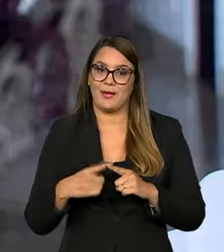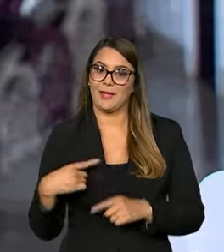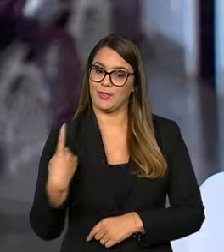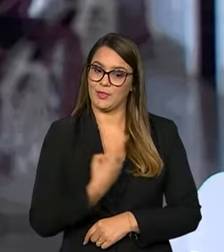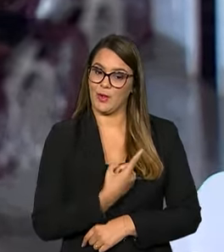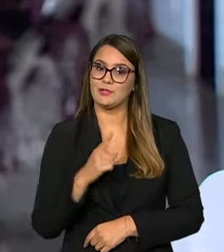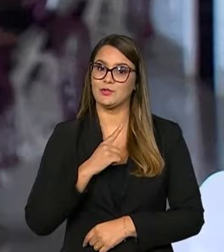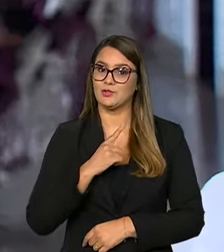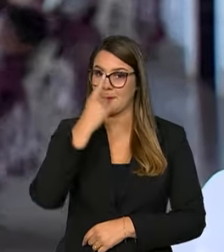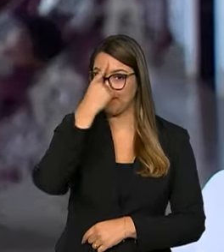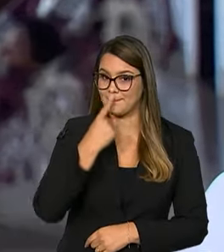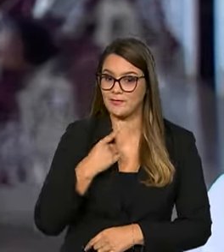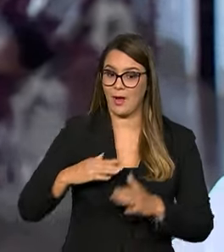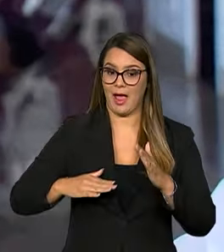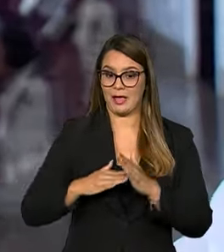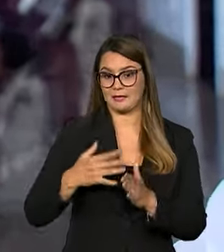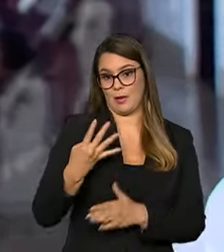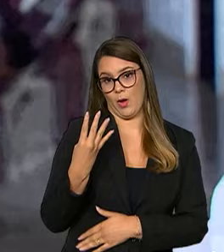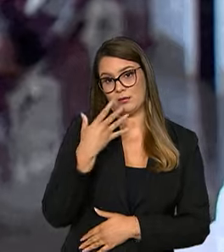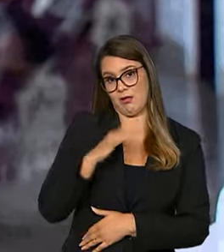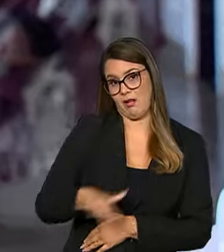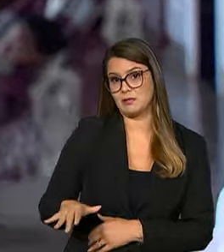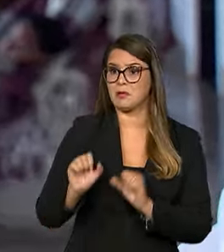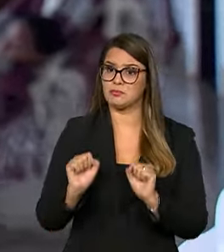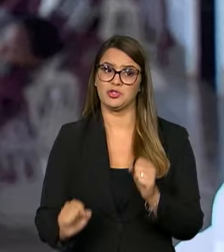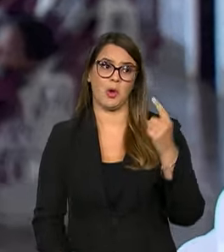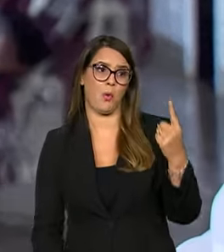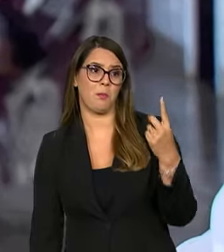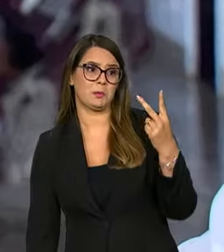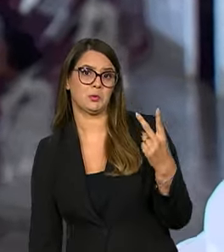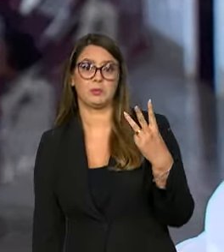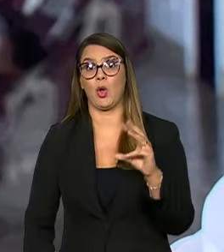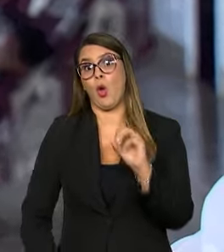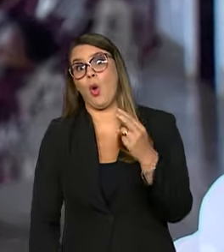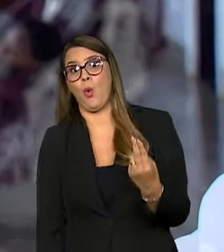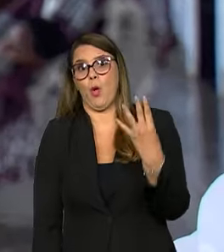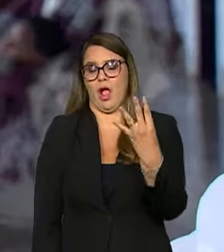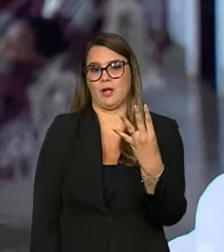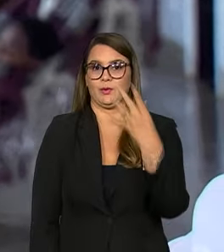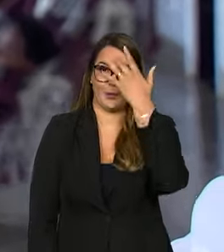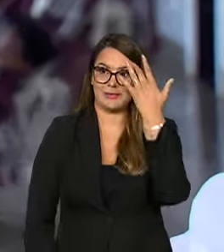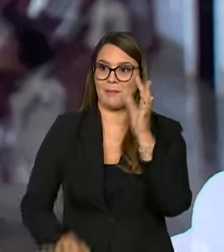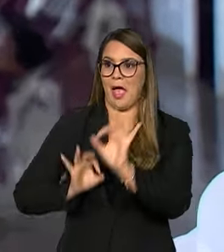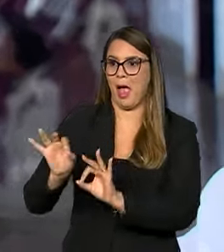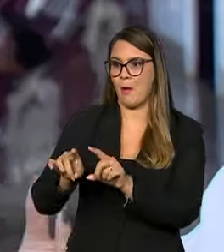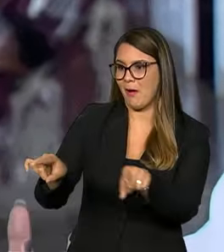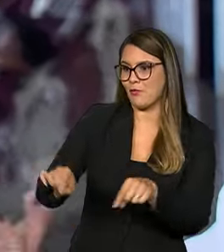nós tínhamos esse perfil de até 4 crianças, mas poderia ser 1, 2, 3 ou 4. Então a gente não sabia se a gente arrumava o quarto